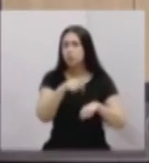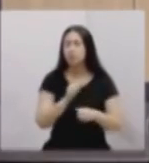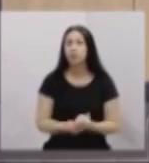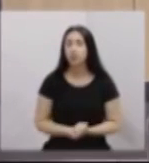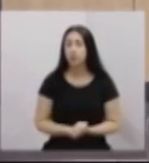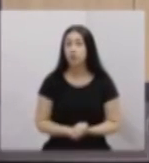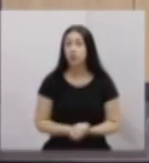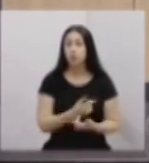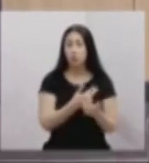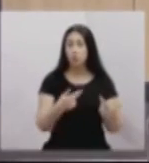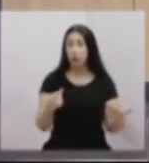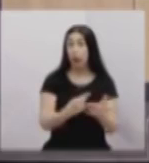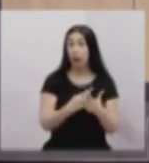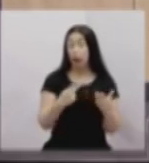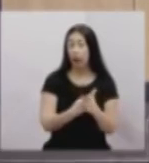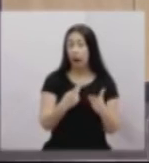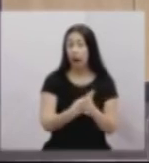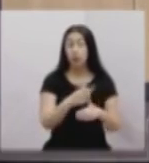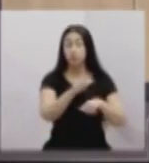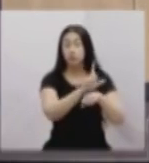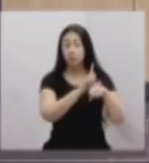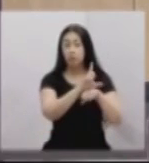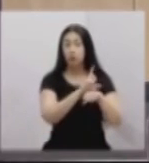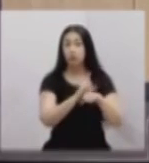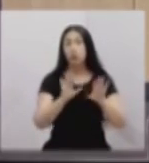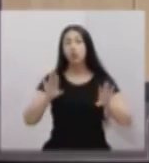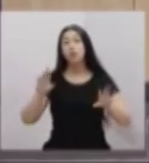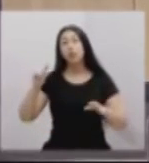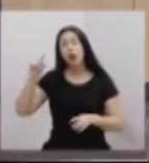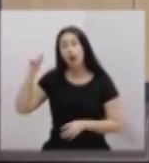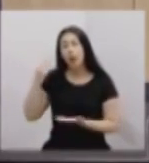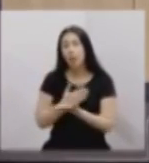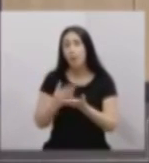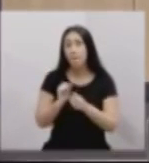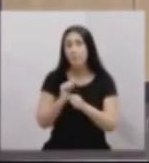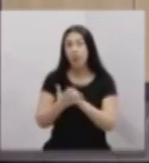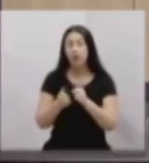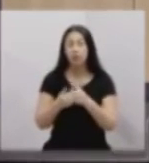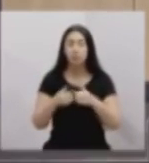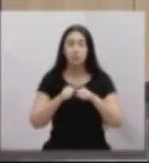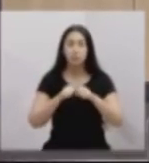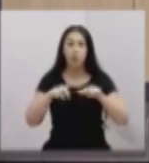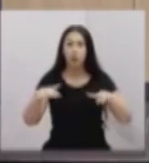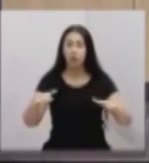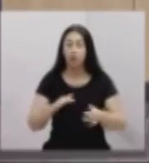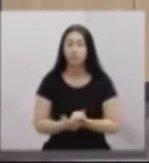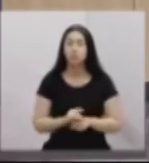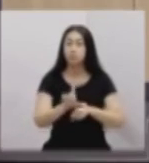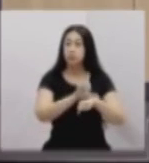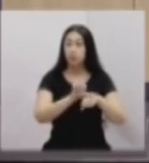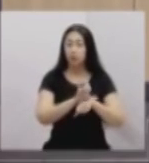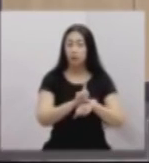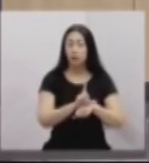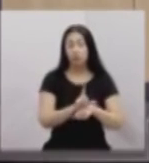possíveis irregularidades no seu funcionamento desde o início da pandemia do coronavírus, sendo o comércio de atividade